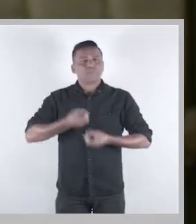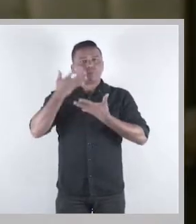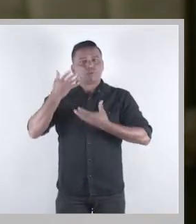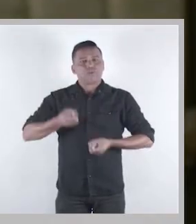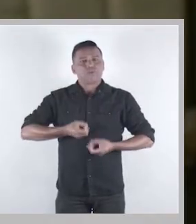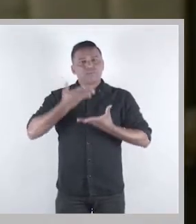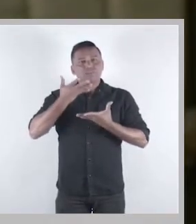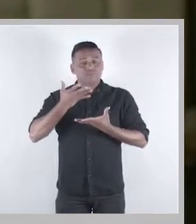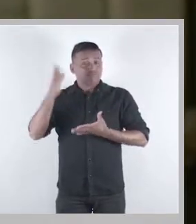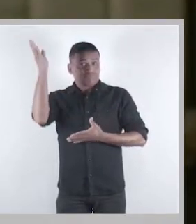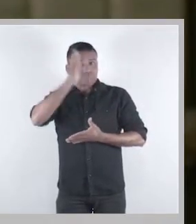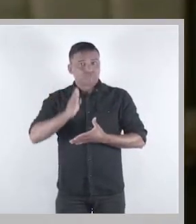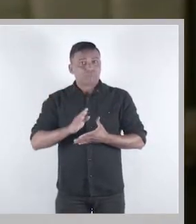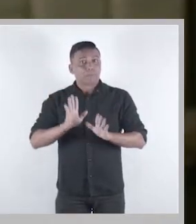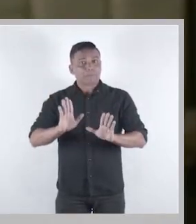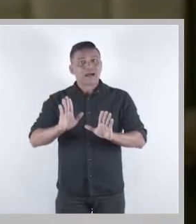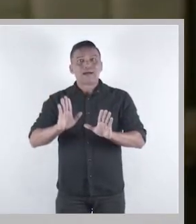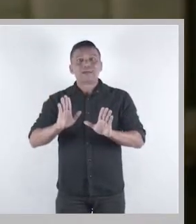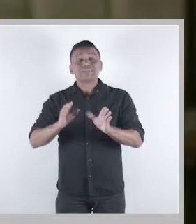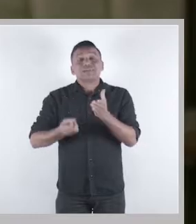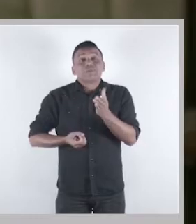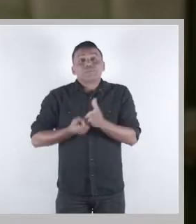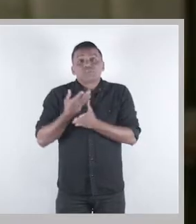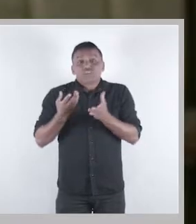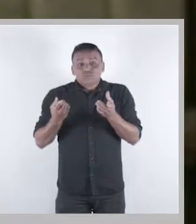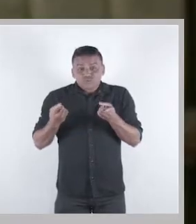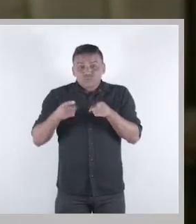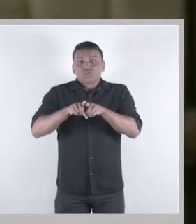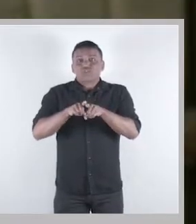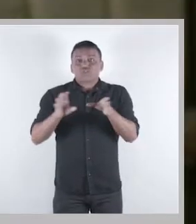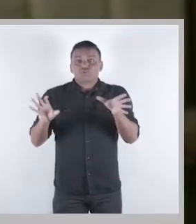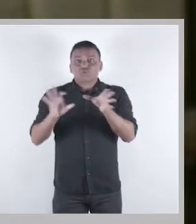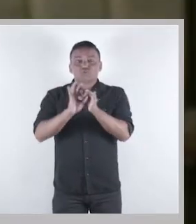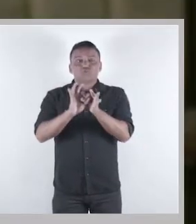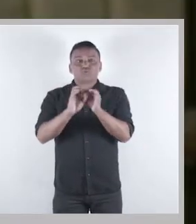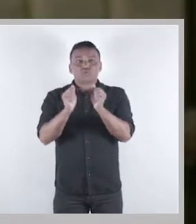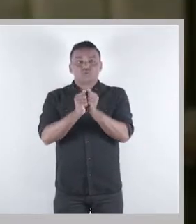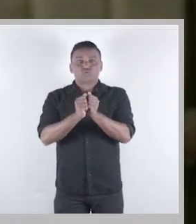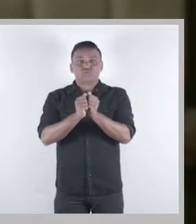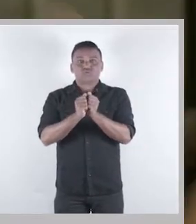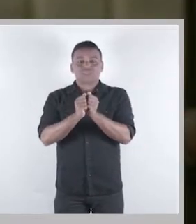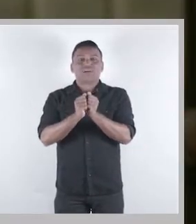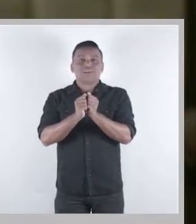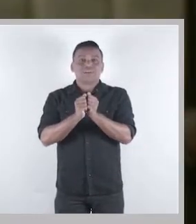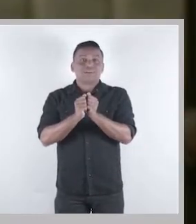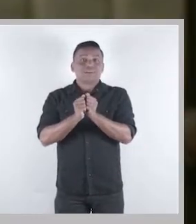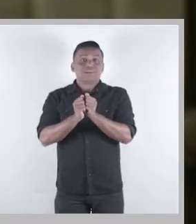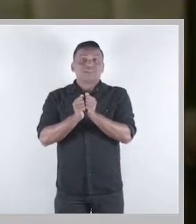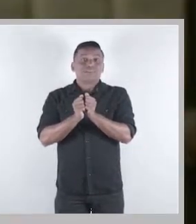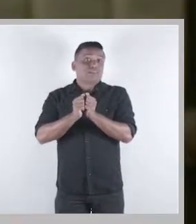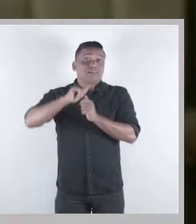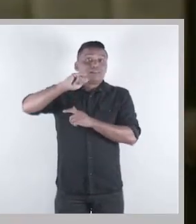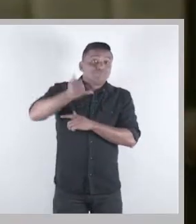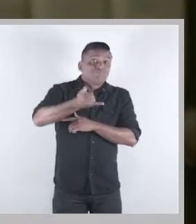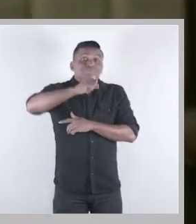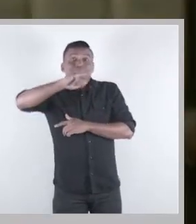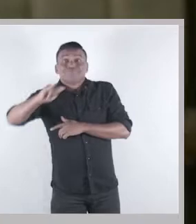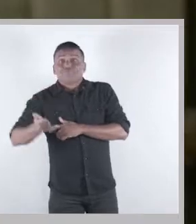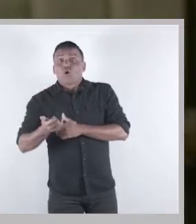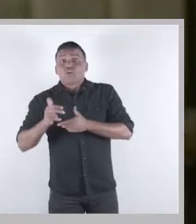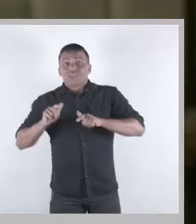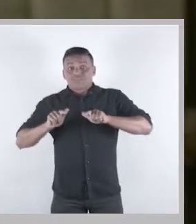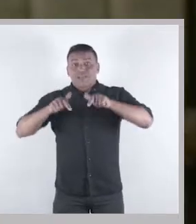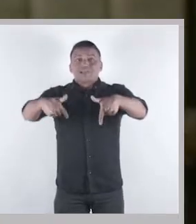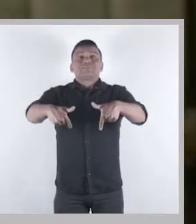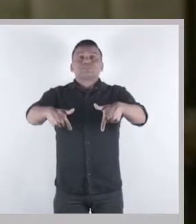né abre possibilidade para outras é ações né para realização de